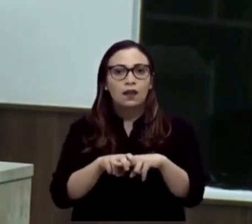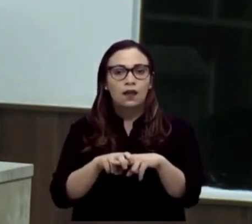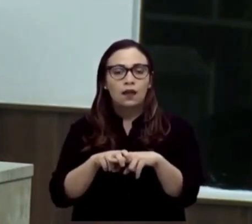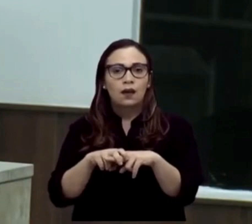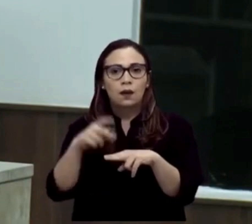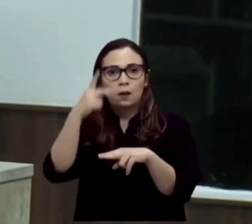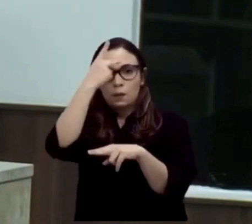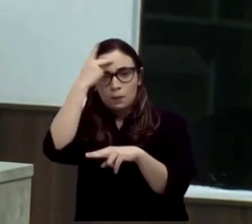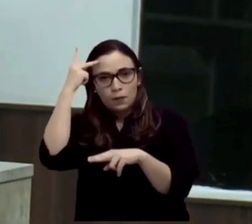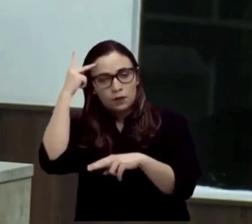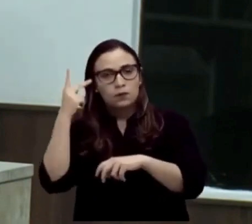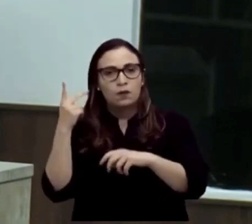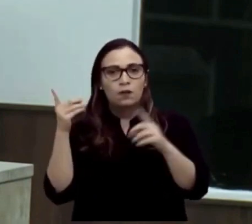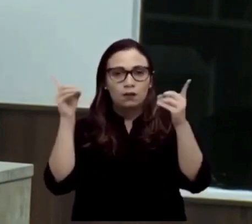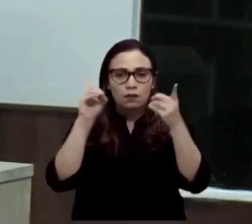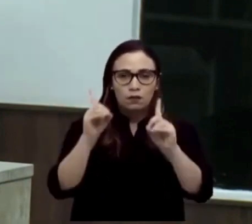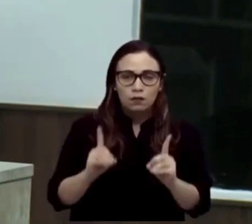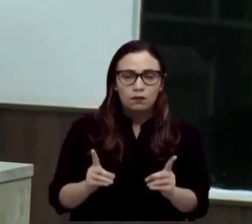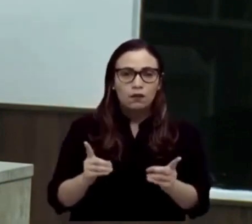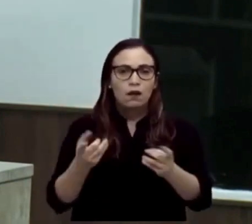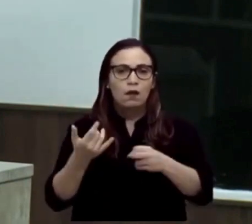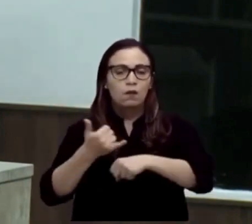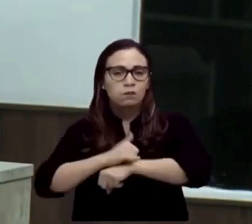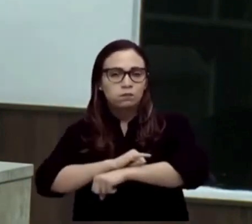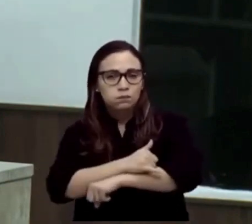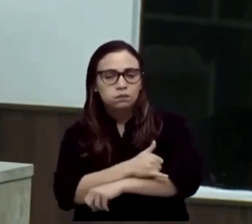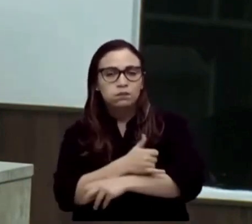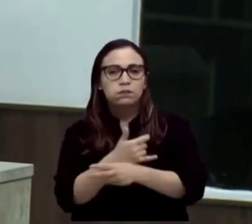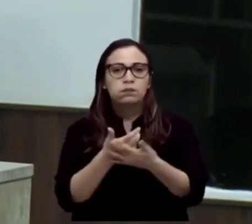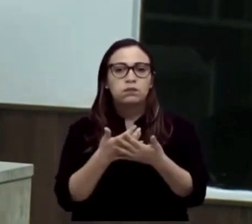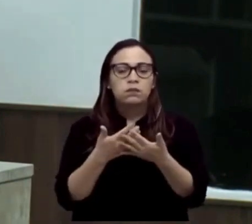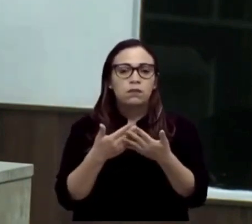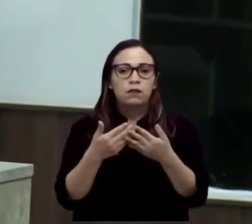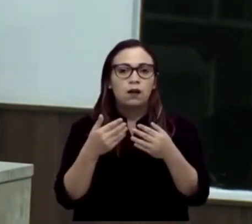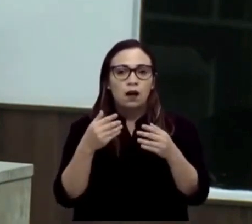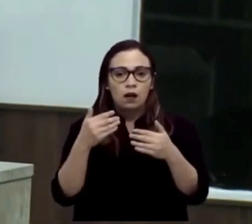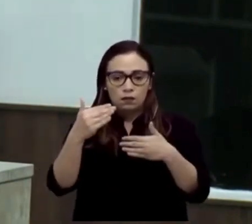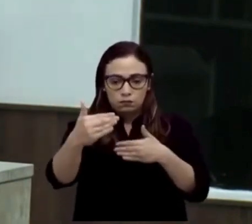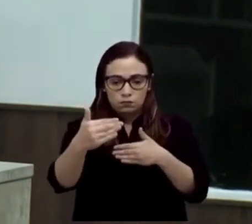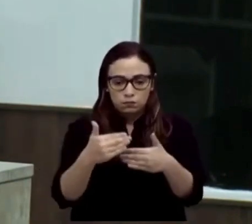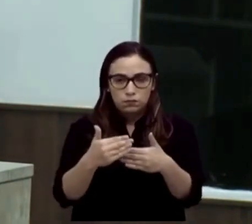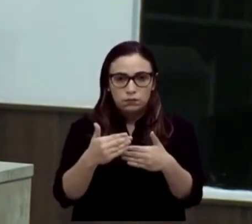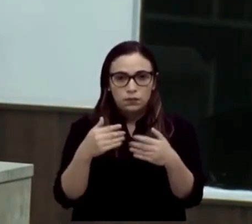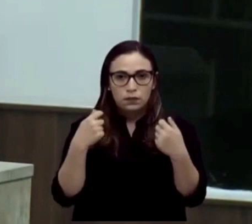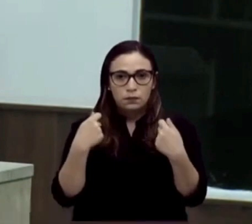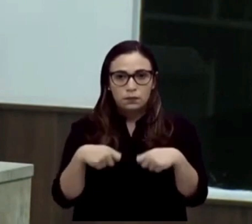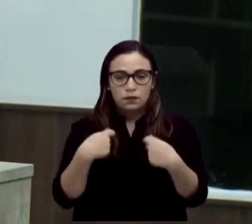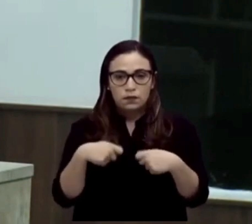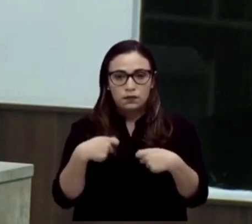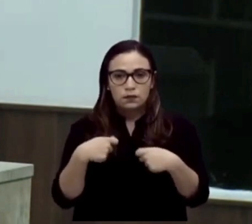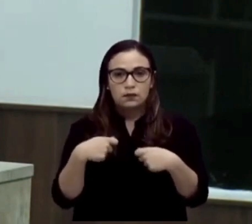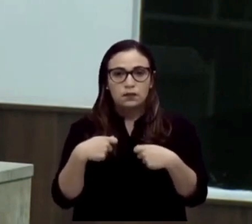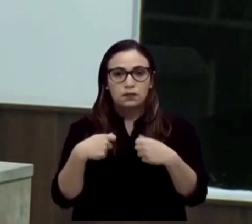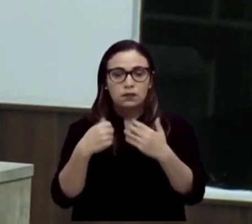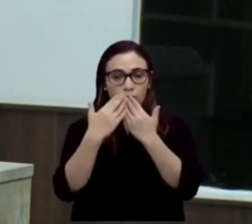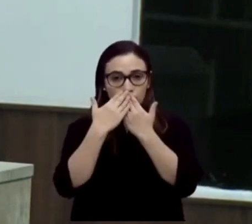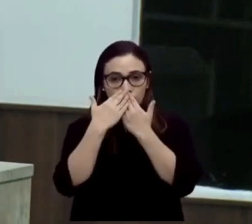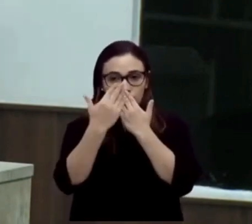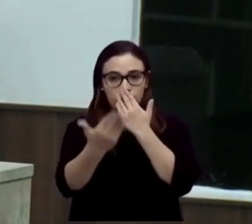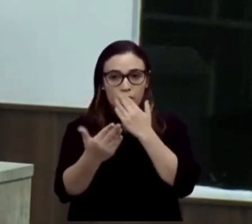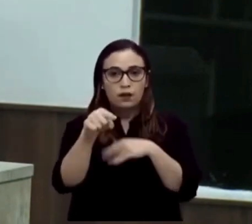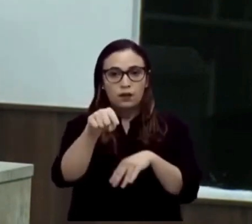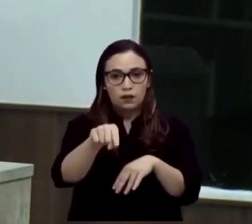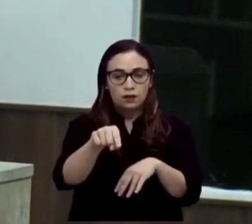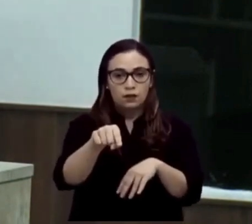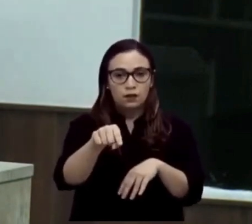quem é uma pessoa gorda, uma pessoa que esteja com muita mochila, precisa ficar lá na parte da frente, no